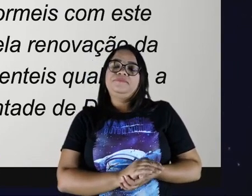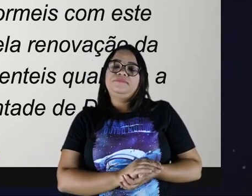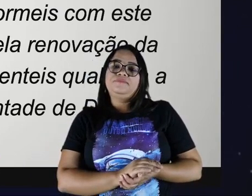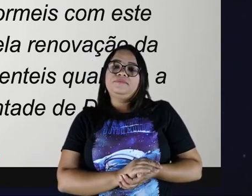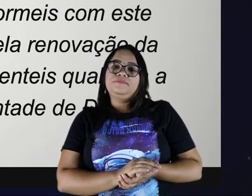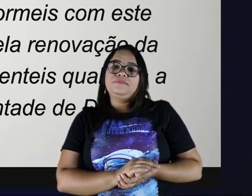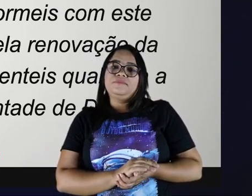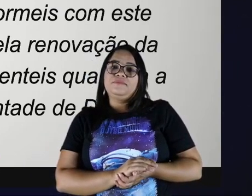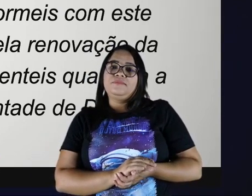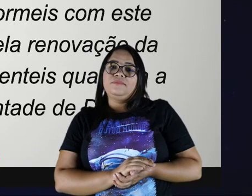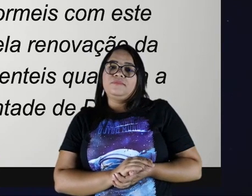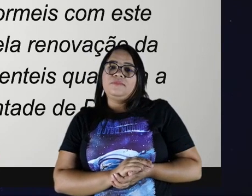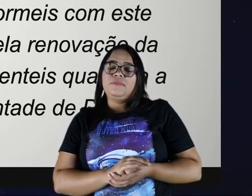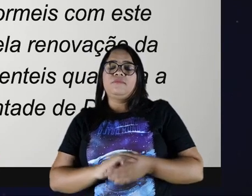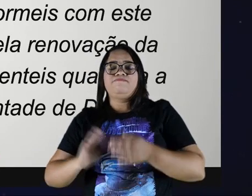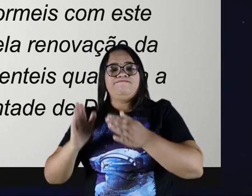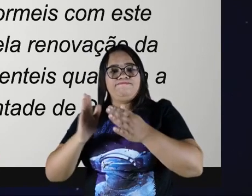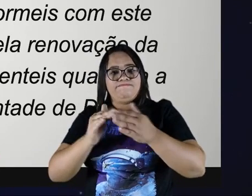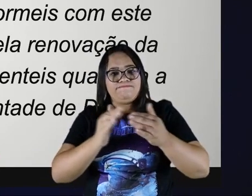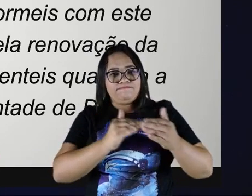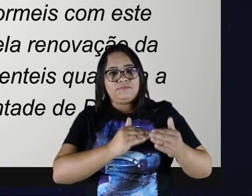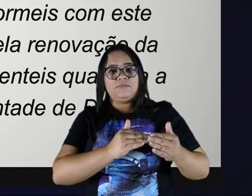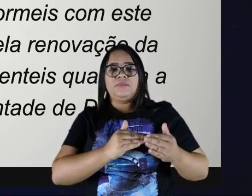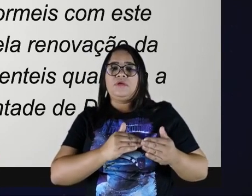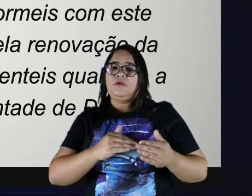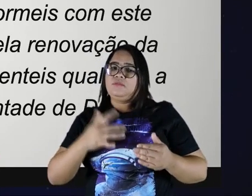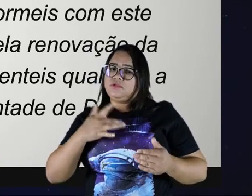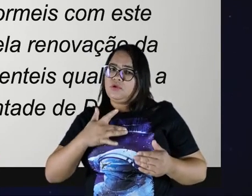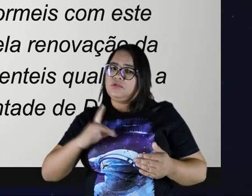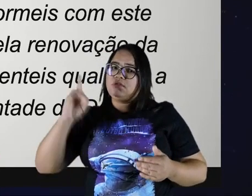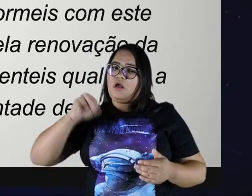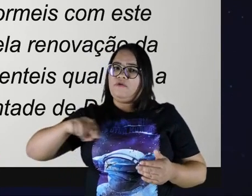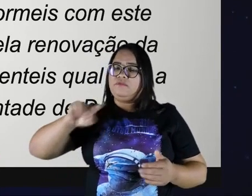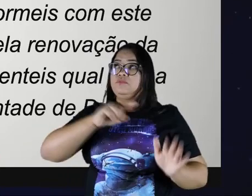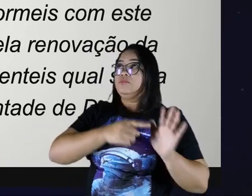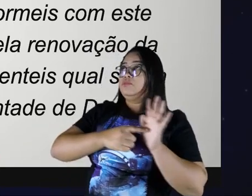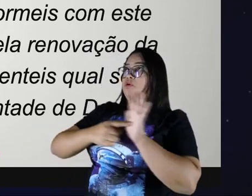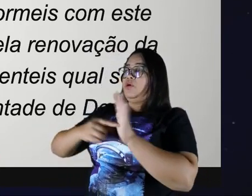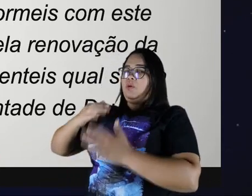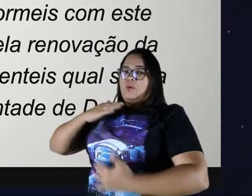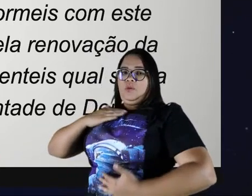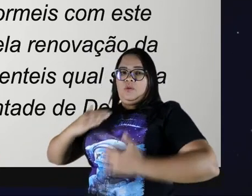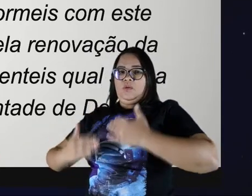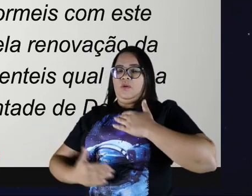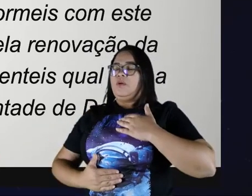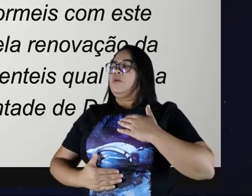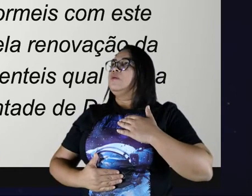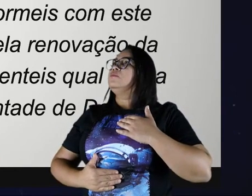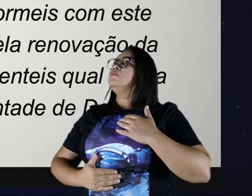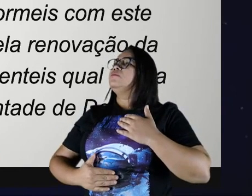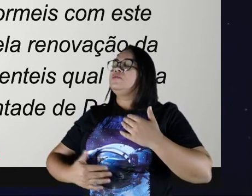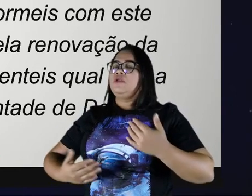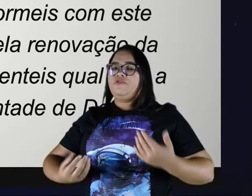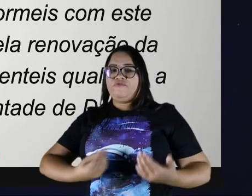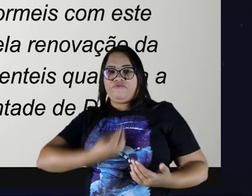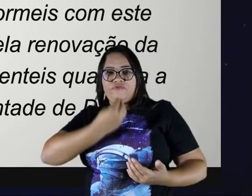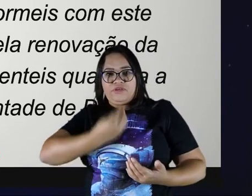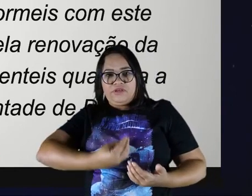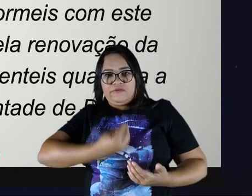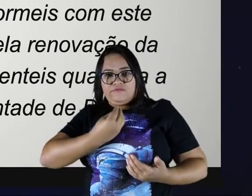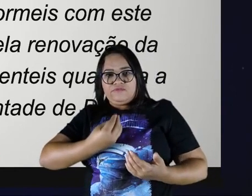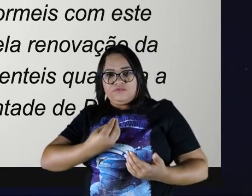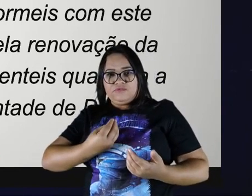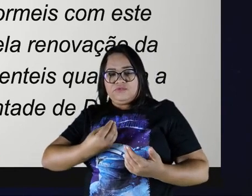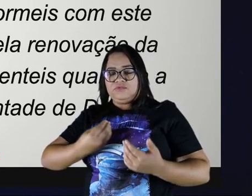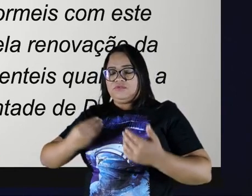rogo-vos pelas misericórdias de Deus que apresenteis o vosso corpo por sacrifício vivo, santo e